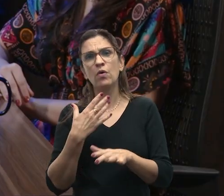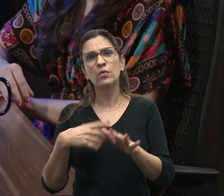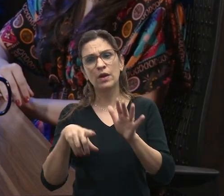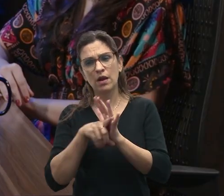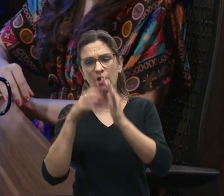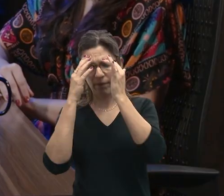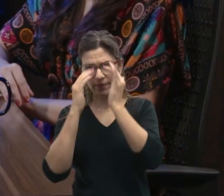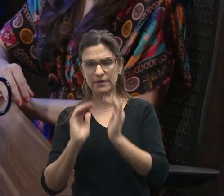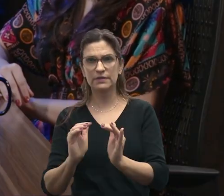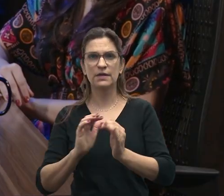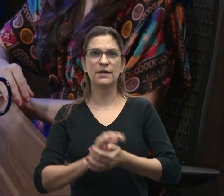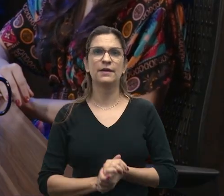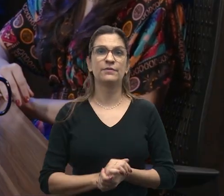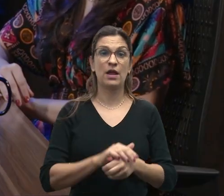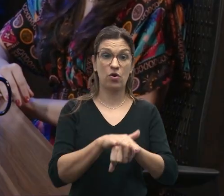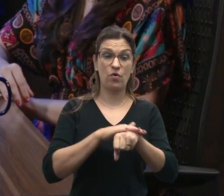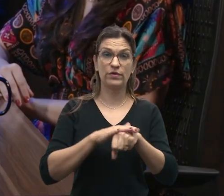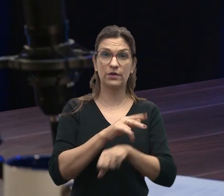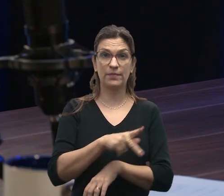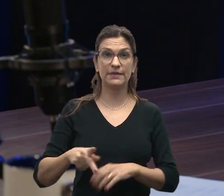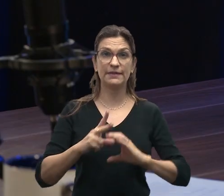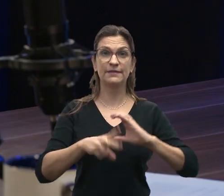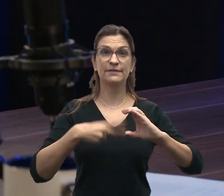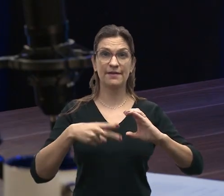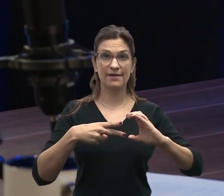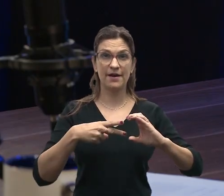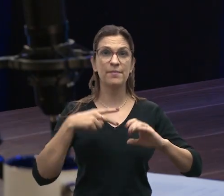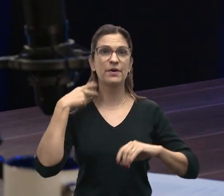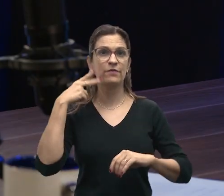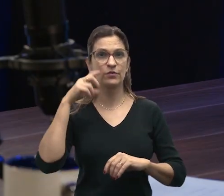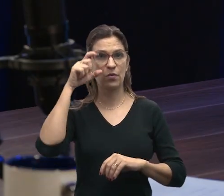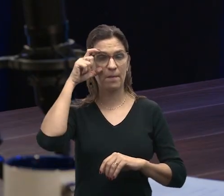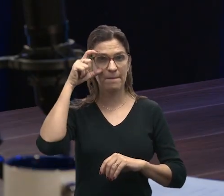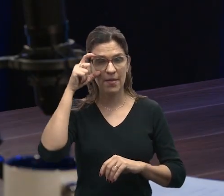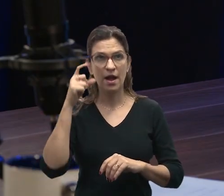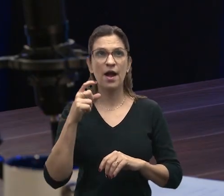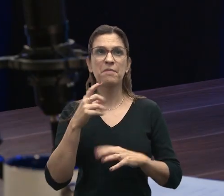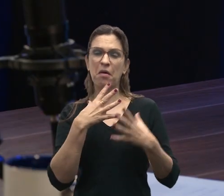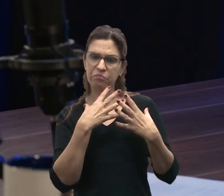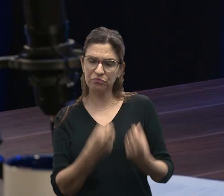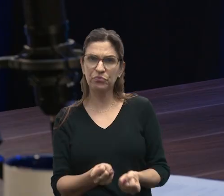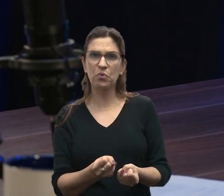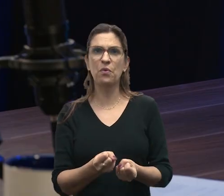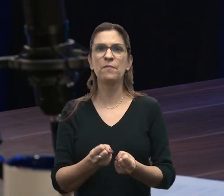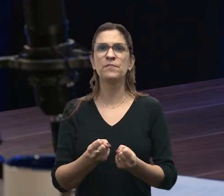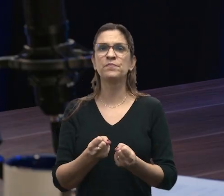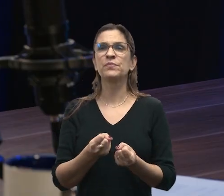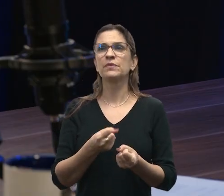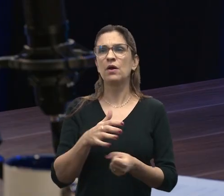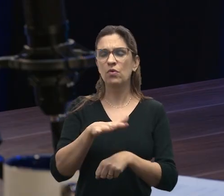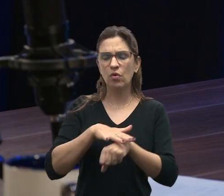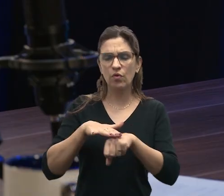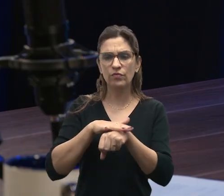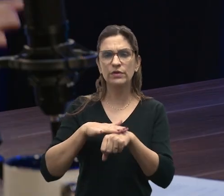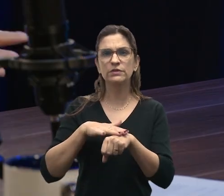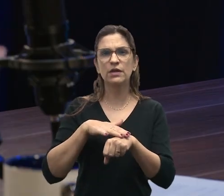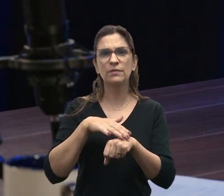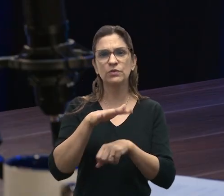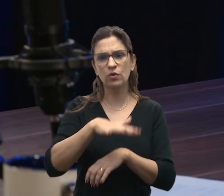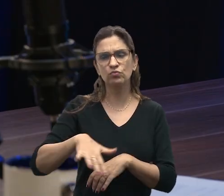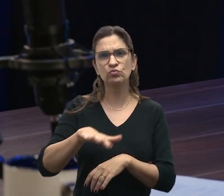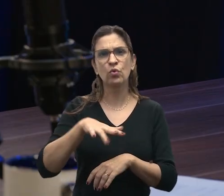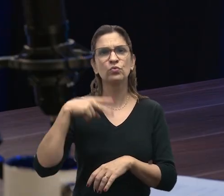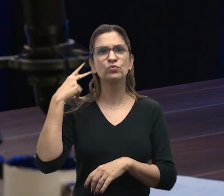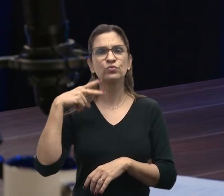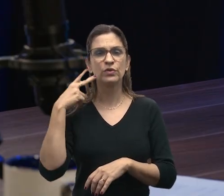Pape. Ele disse, olha, Luísa, eu vou ajudar você a aprovar. Conversamos com os demais vereadores, aprovamos à unanimidade esse projeto. E aí, como